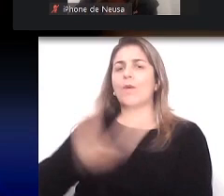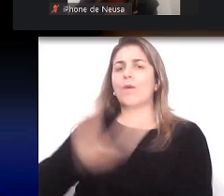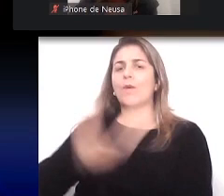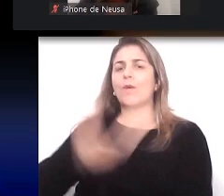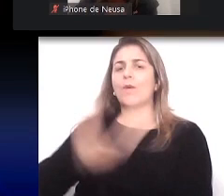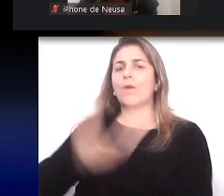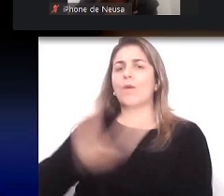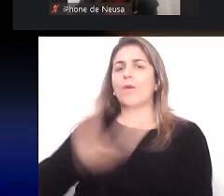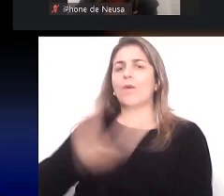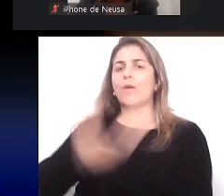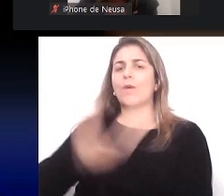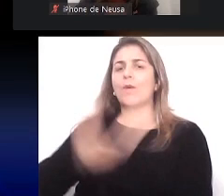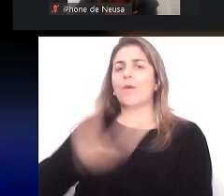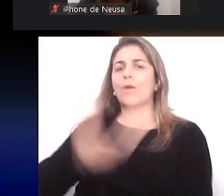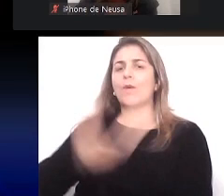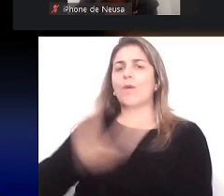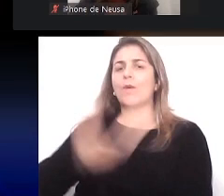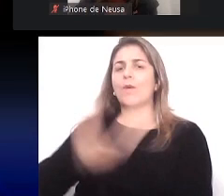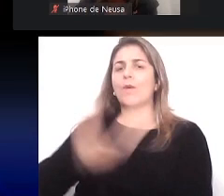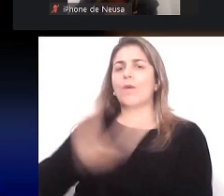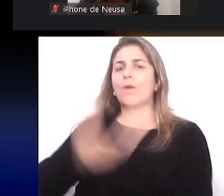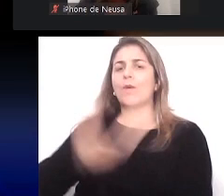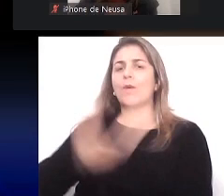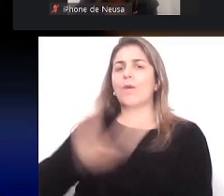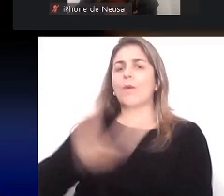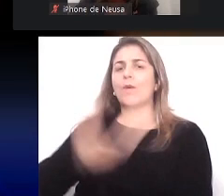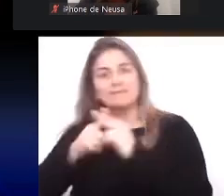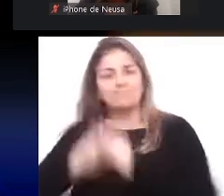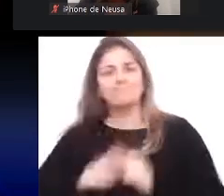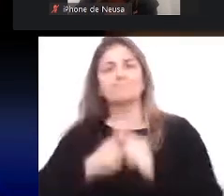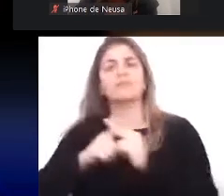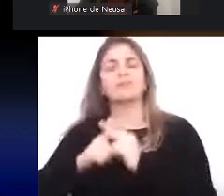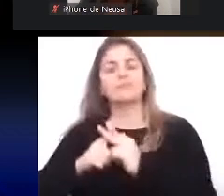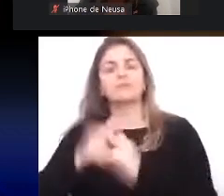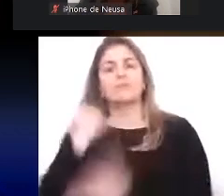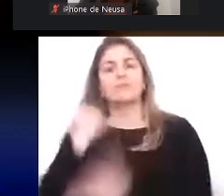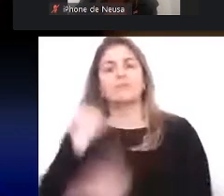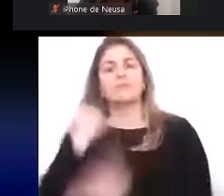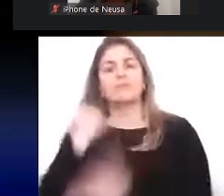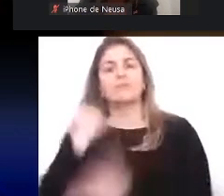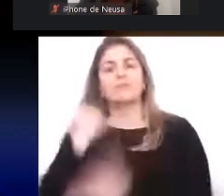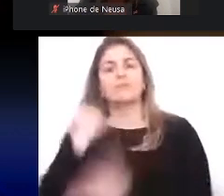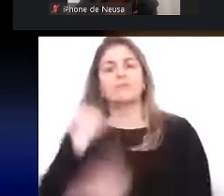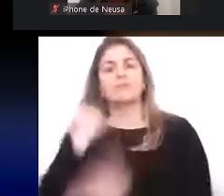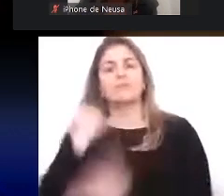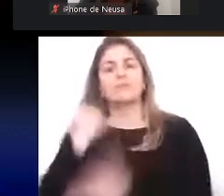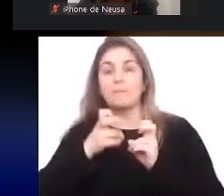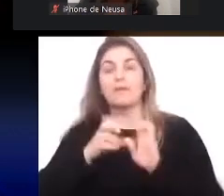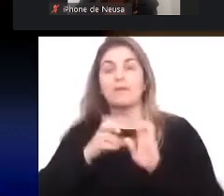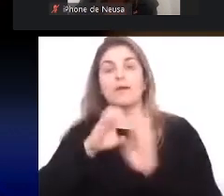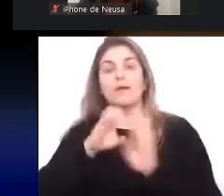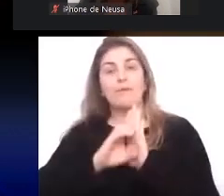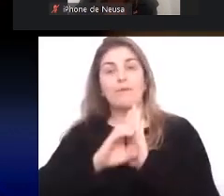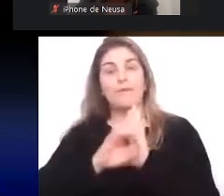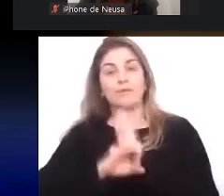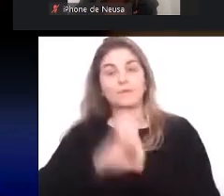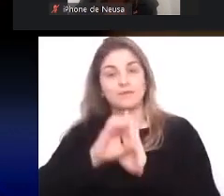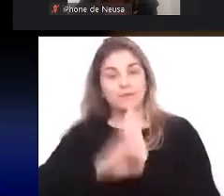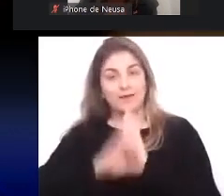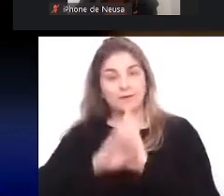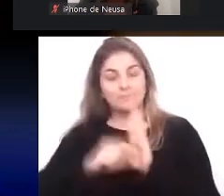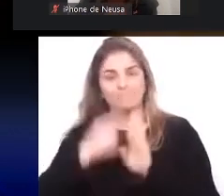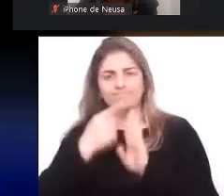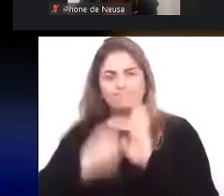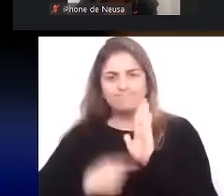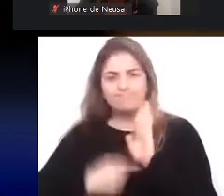possamos instrumentalizar, penso que devemos avaliar conceitos e identificar o núcleo